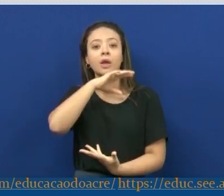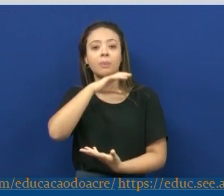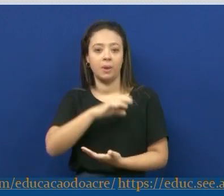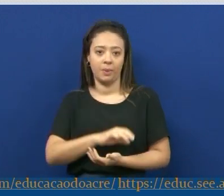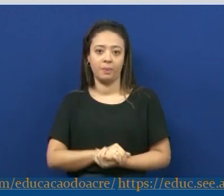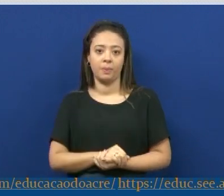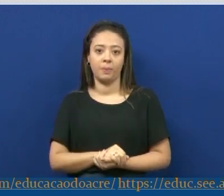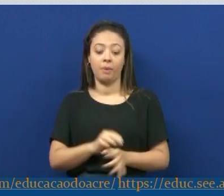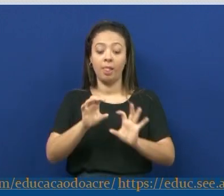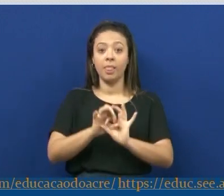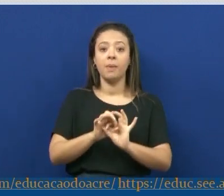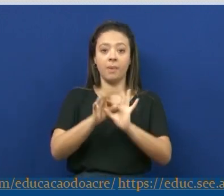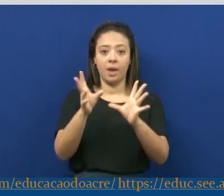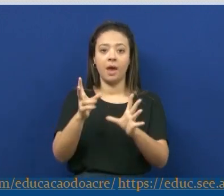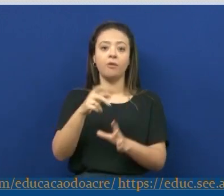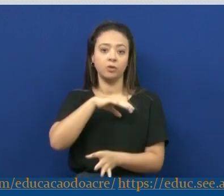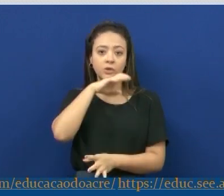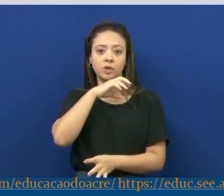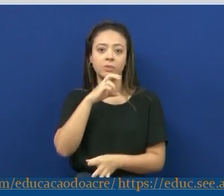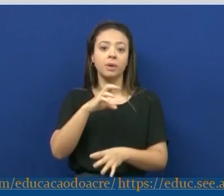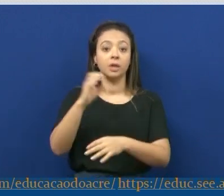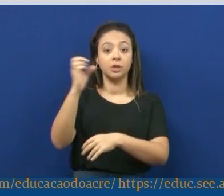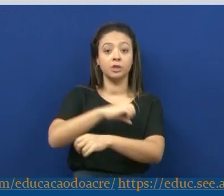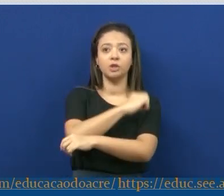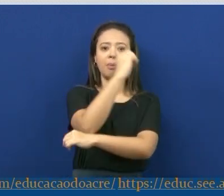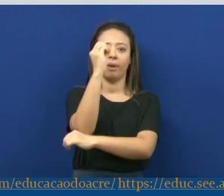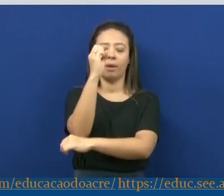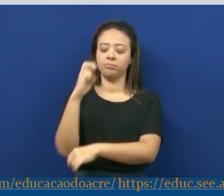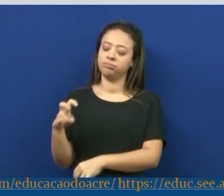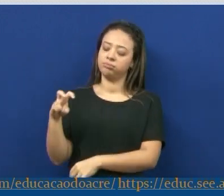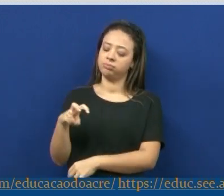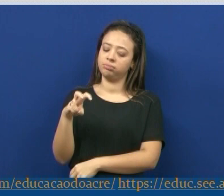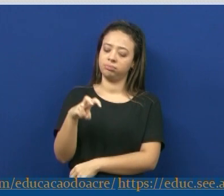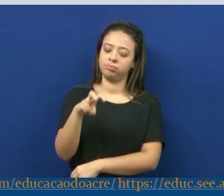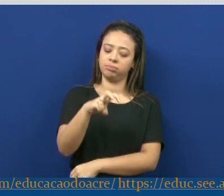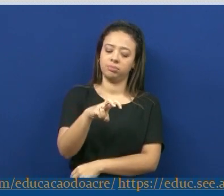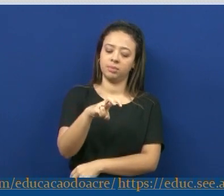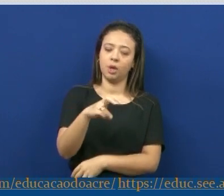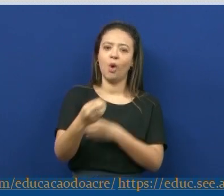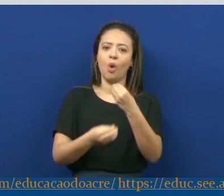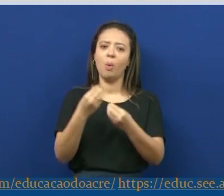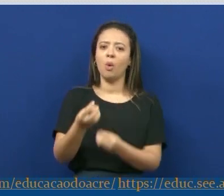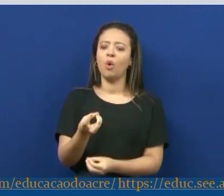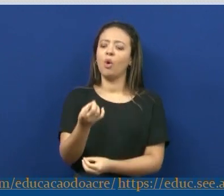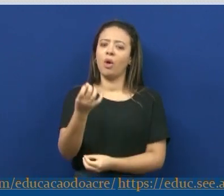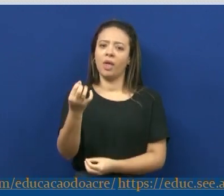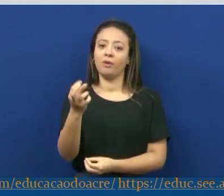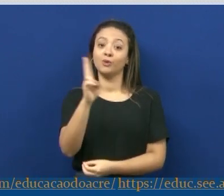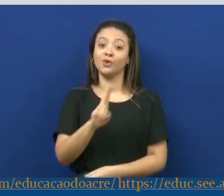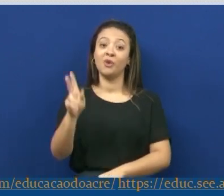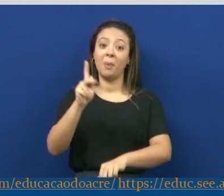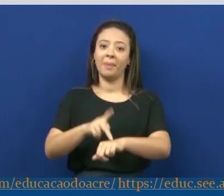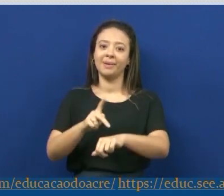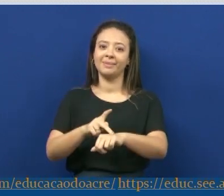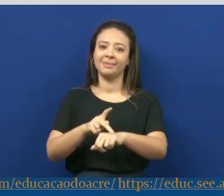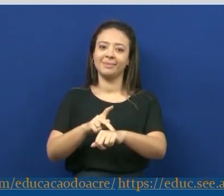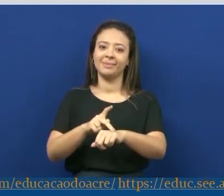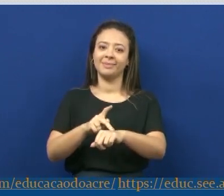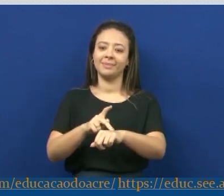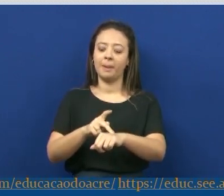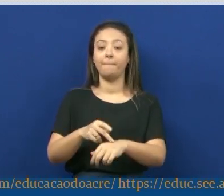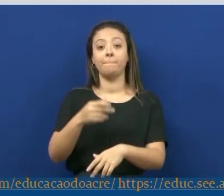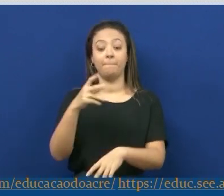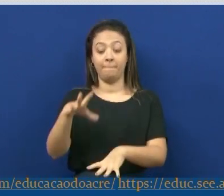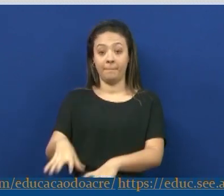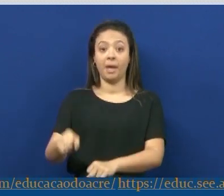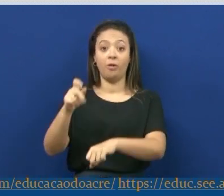eles soltavam seus rebanhos pela manhã e contavam esses animais através de pedrinhas. Sim, que eram